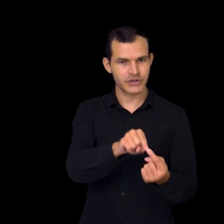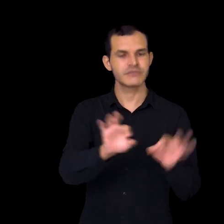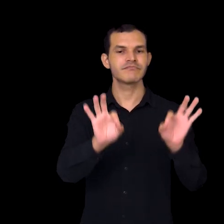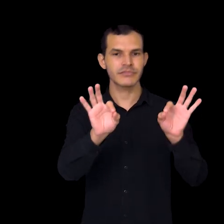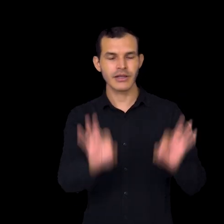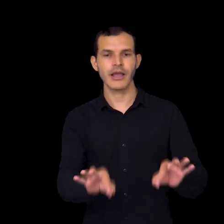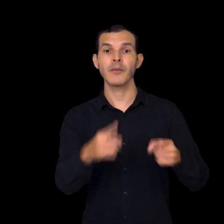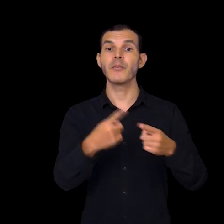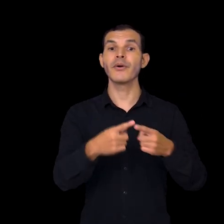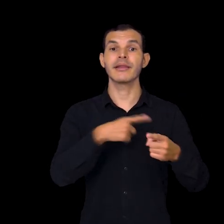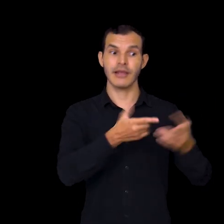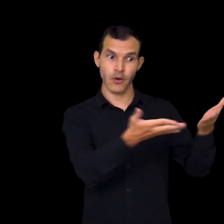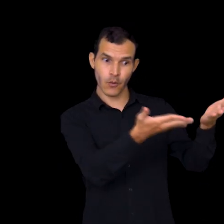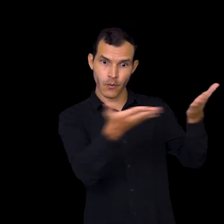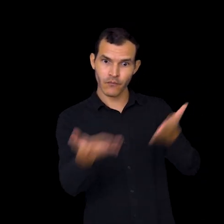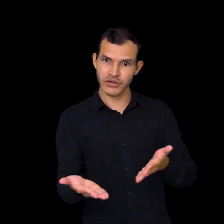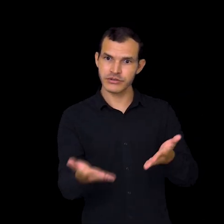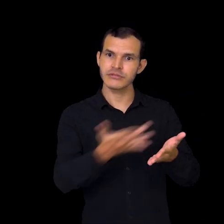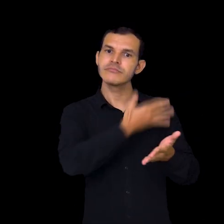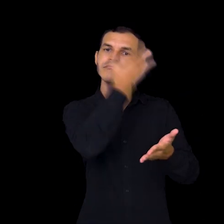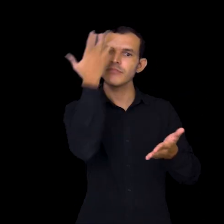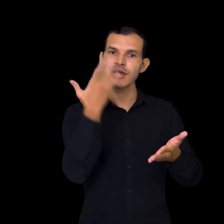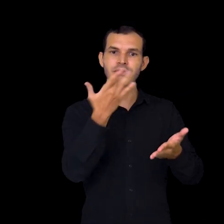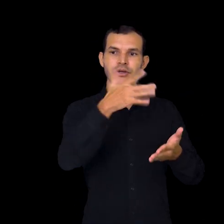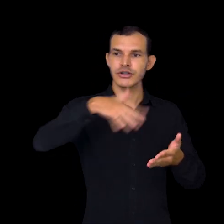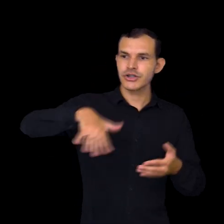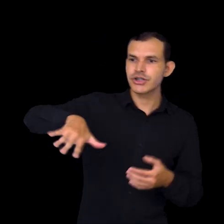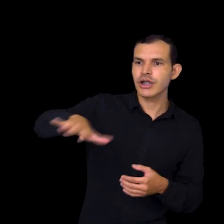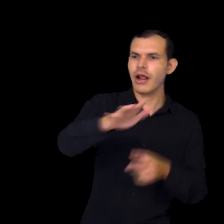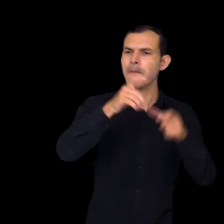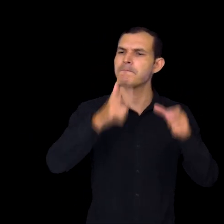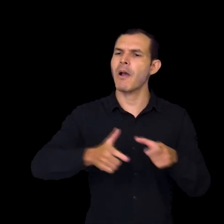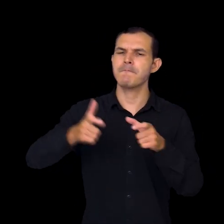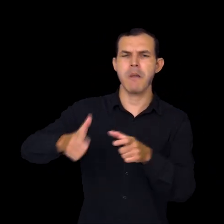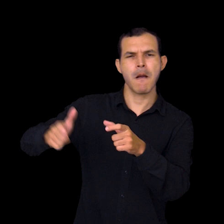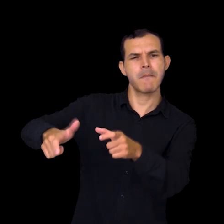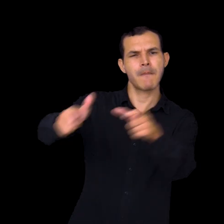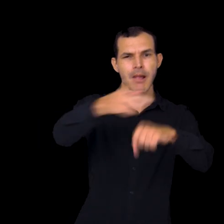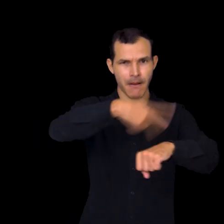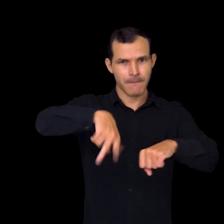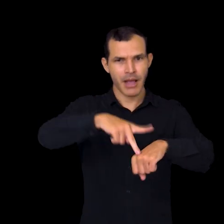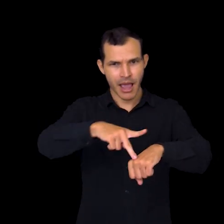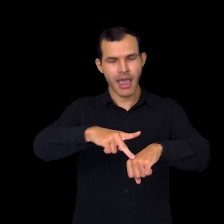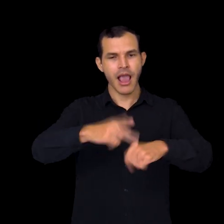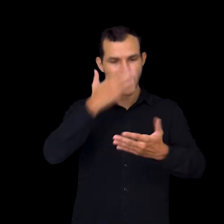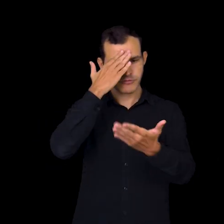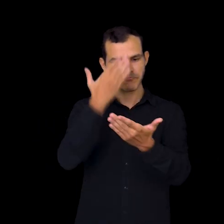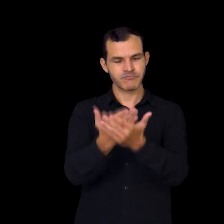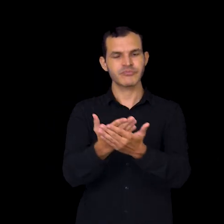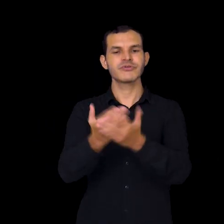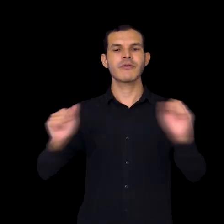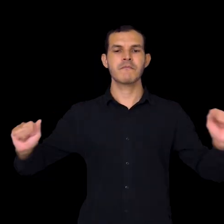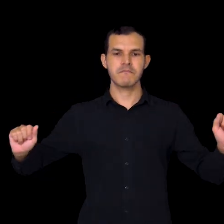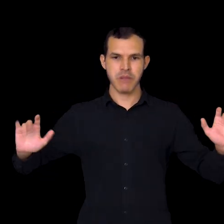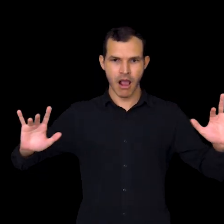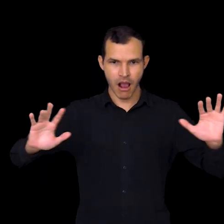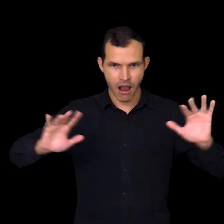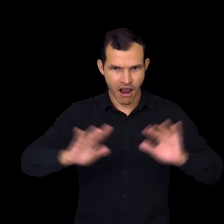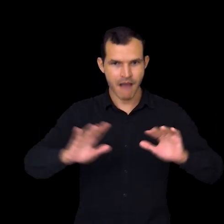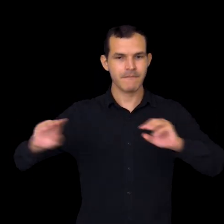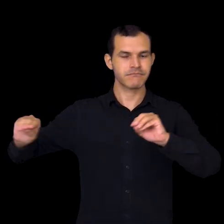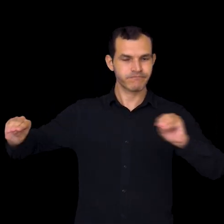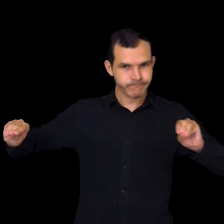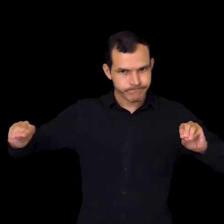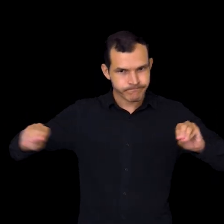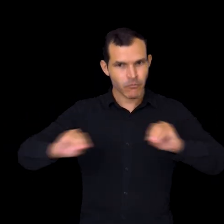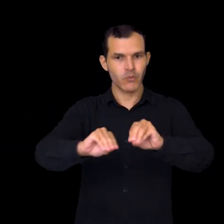que há um convite e as pessoas vêm de todos os cantos do país acreditando